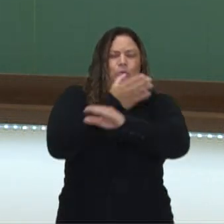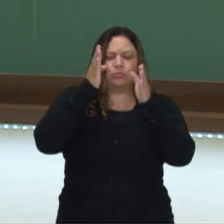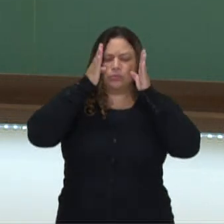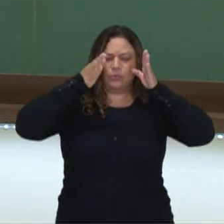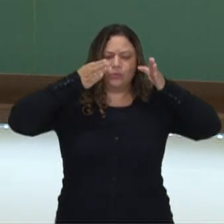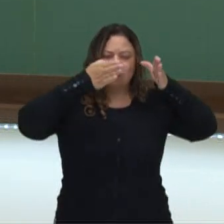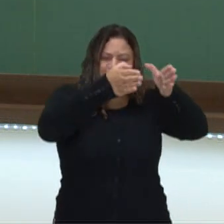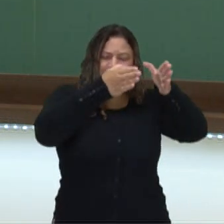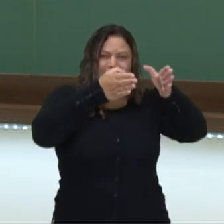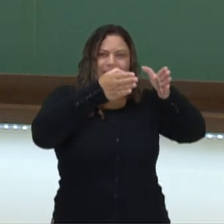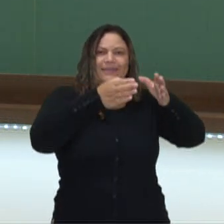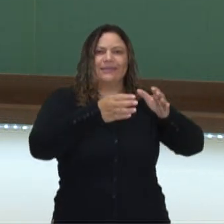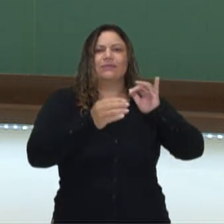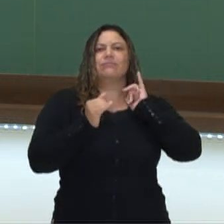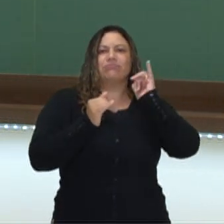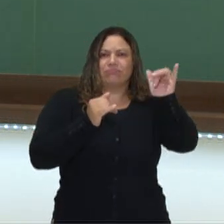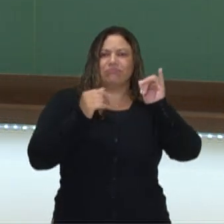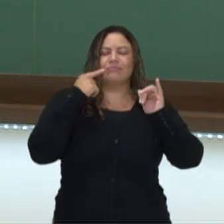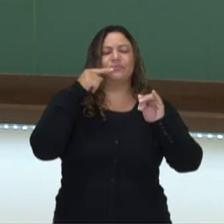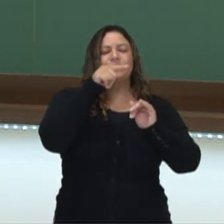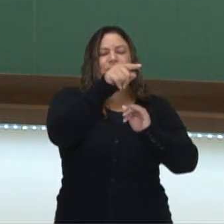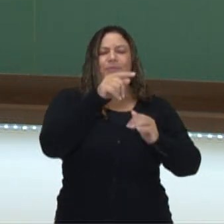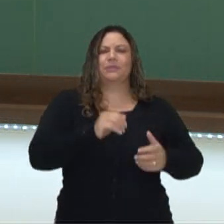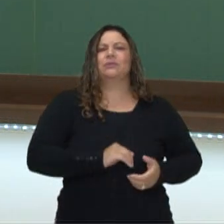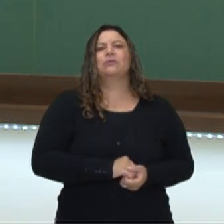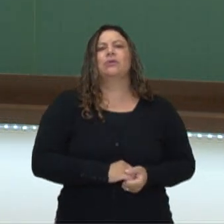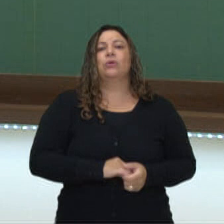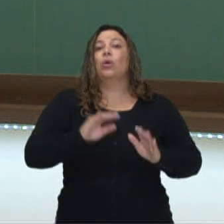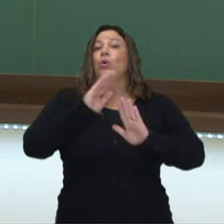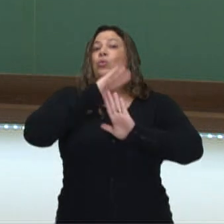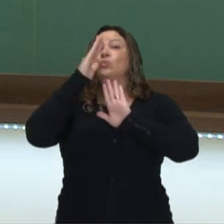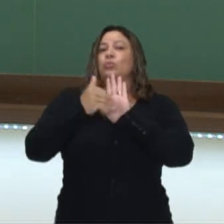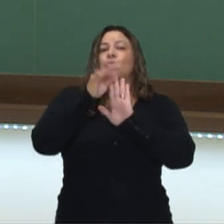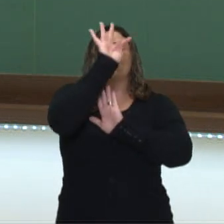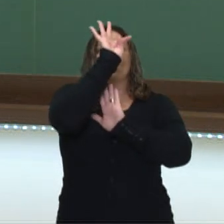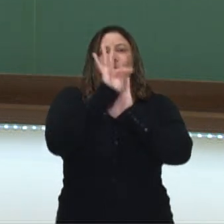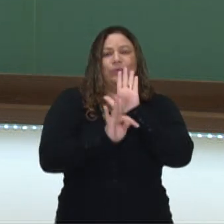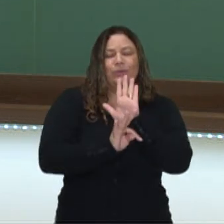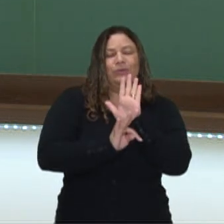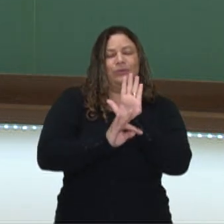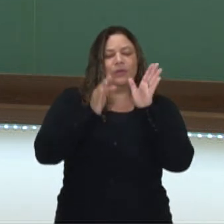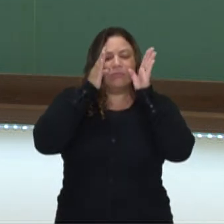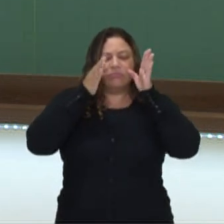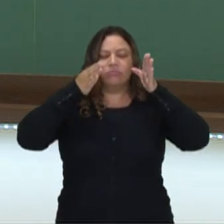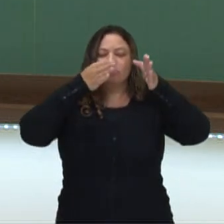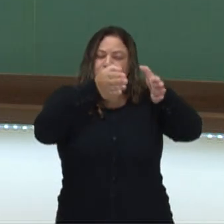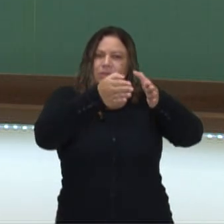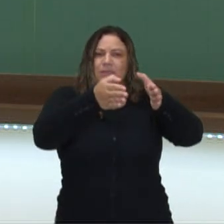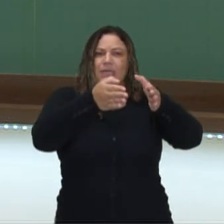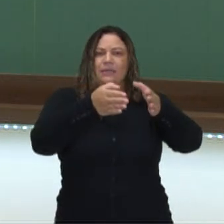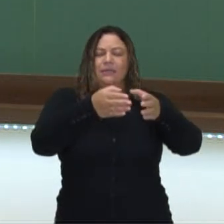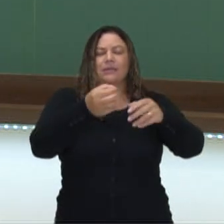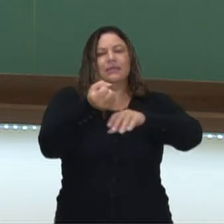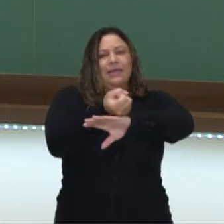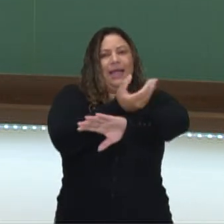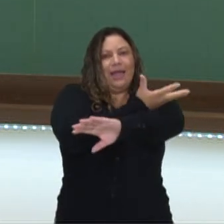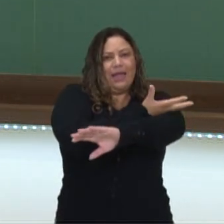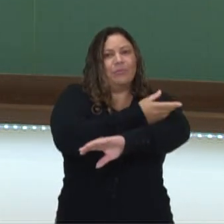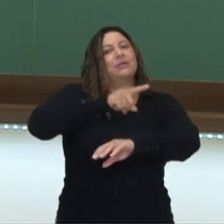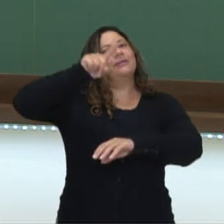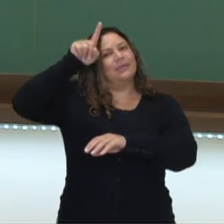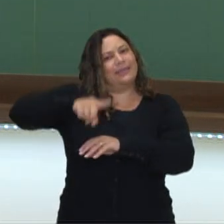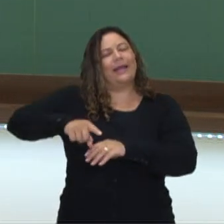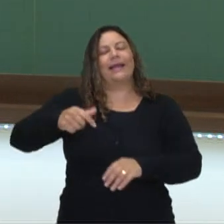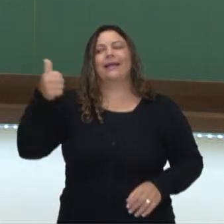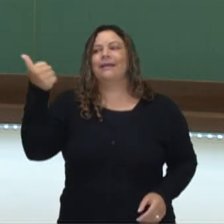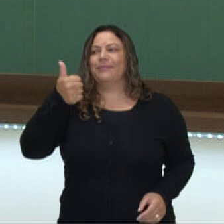no emissor. E vimos finalmente que todo texto que se centra no emissor e tem a função emotiva será em